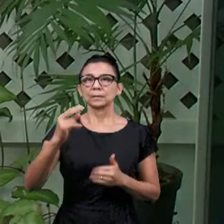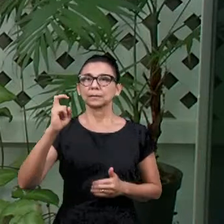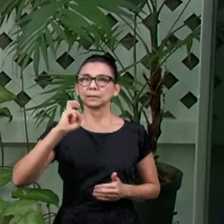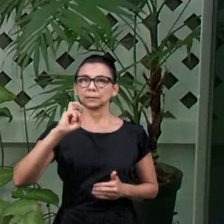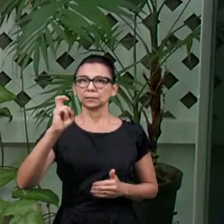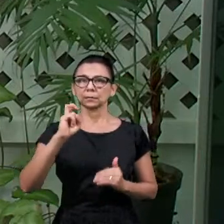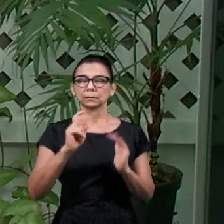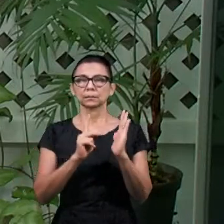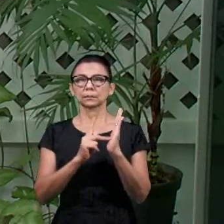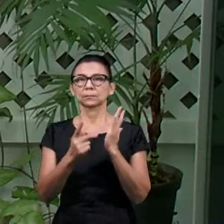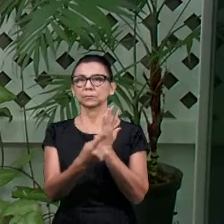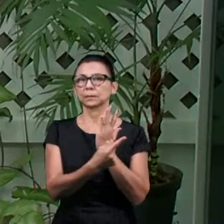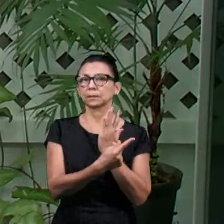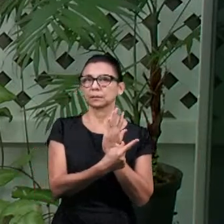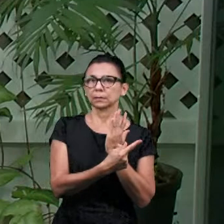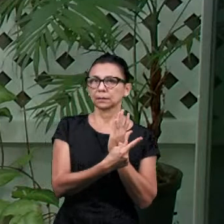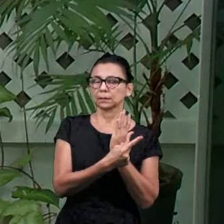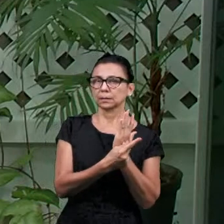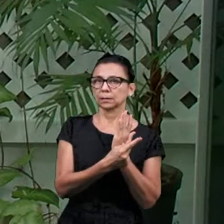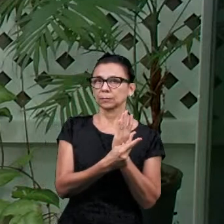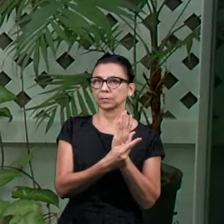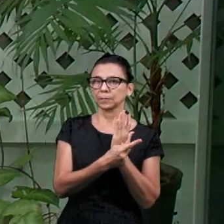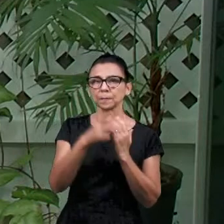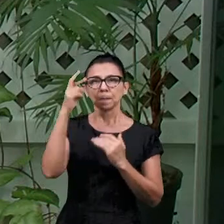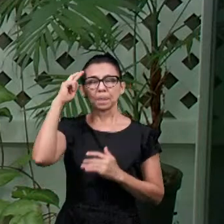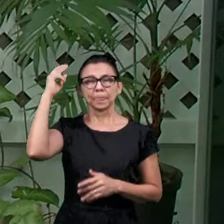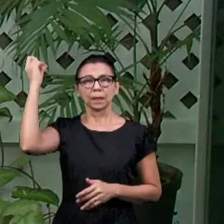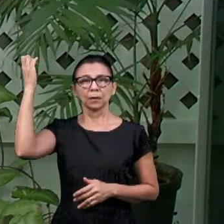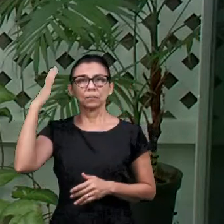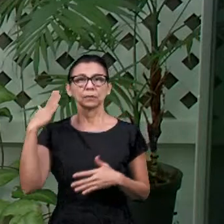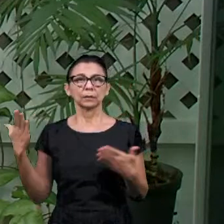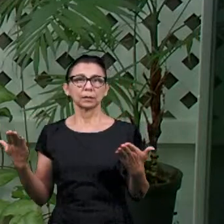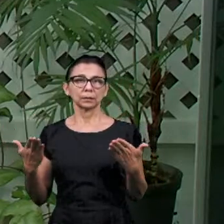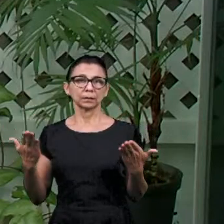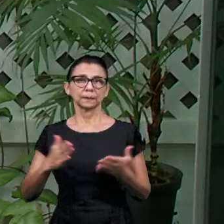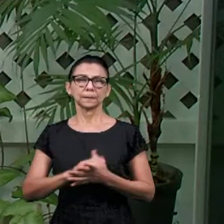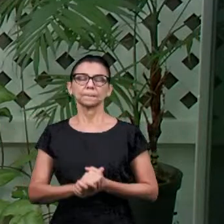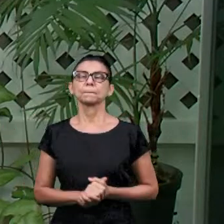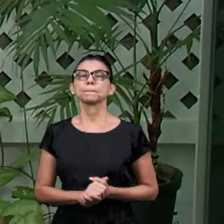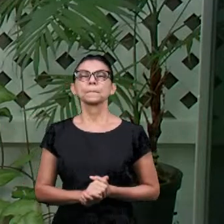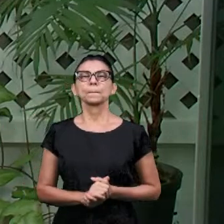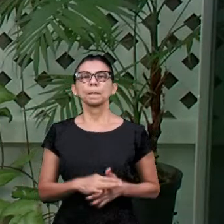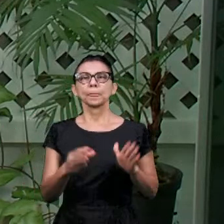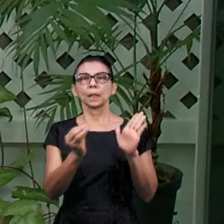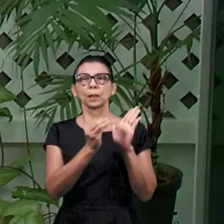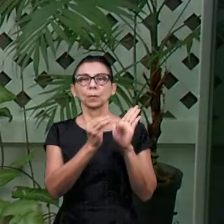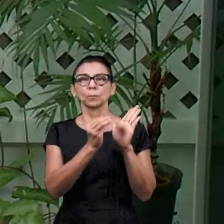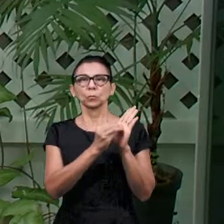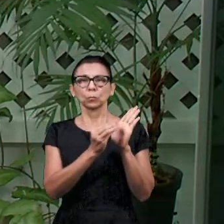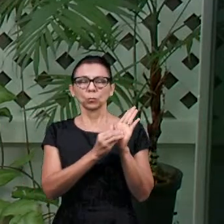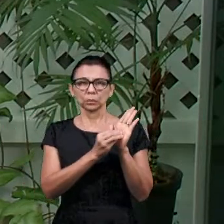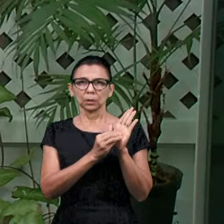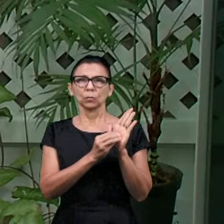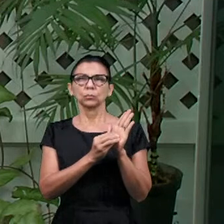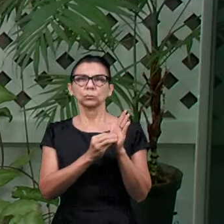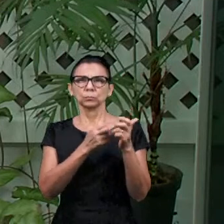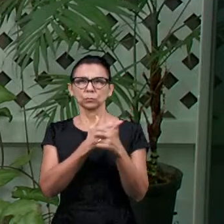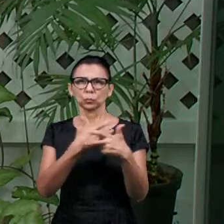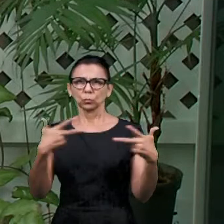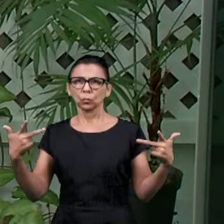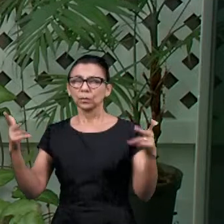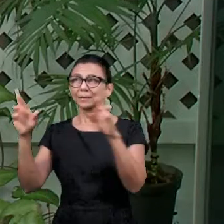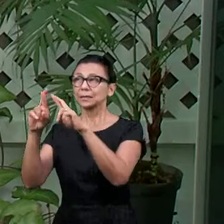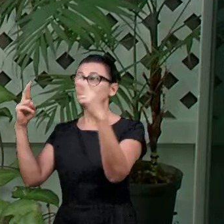o seguinte: o Senhor está mostrando agora que muita coisa do reino